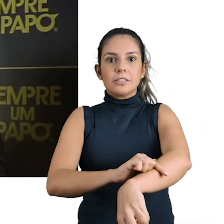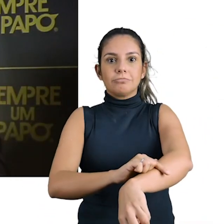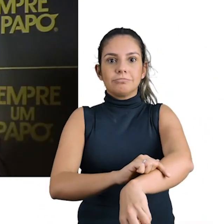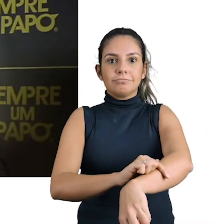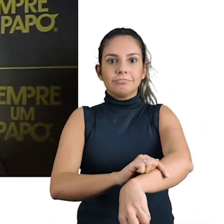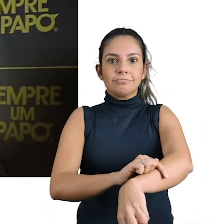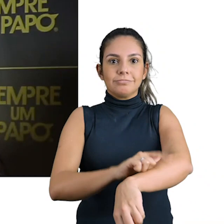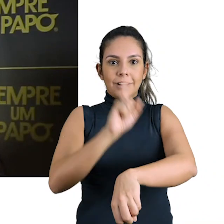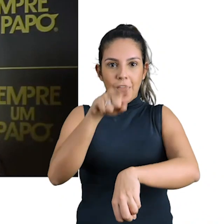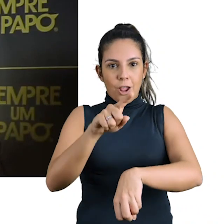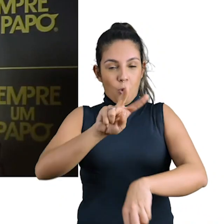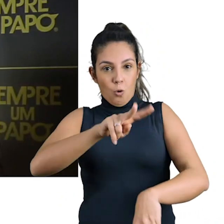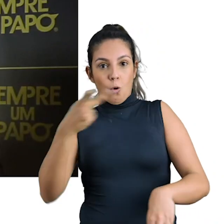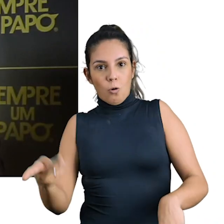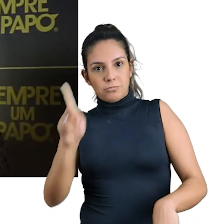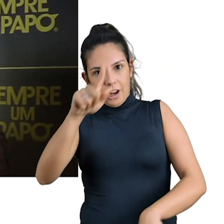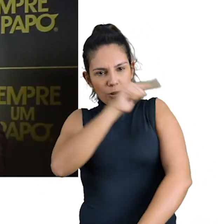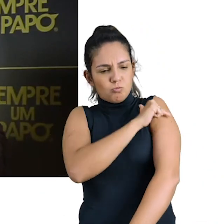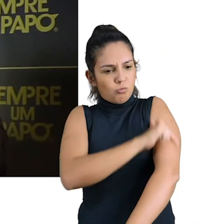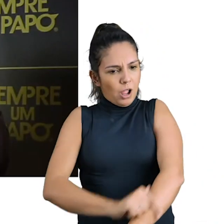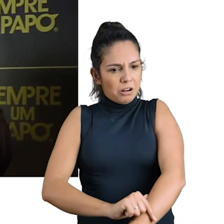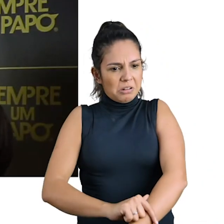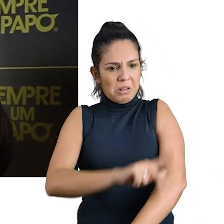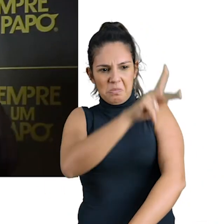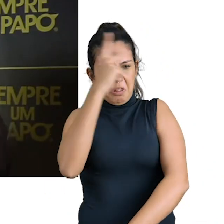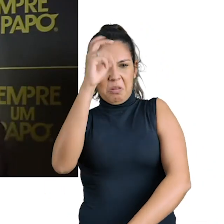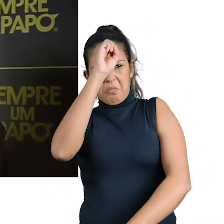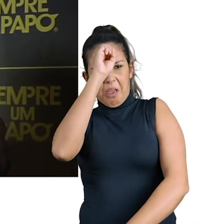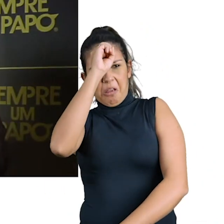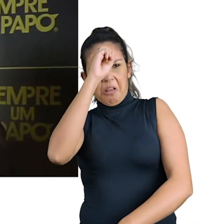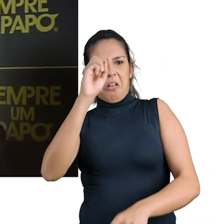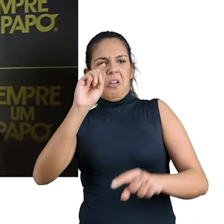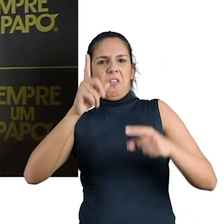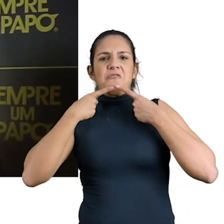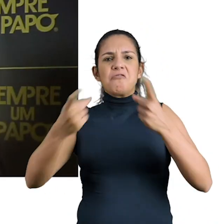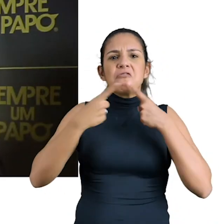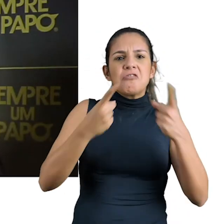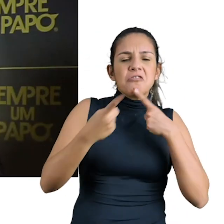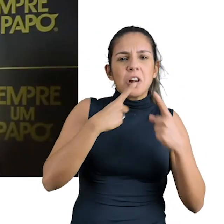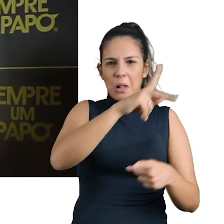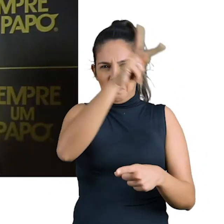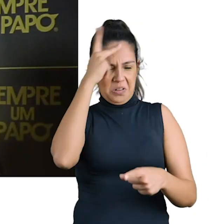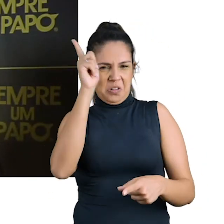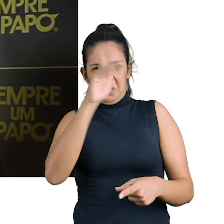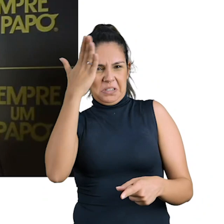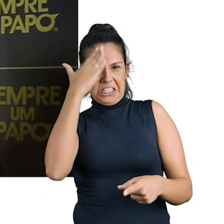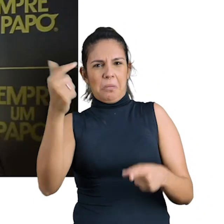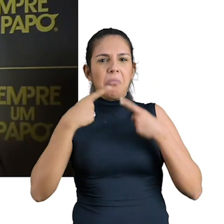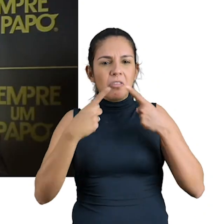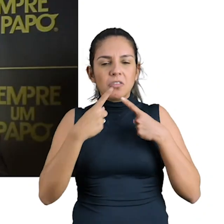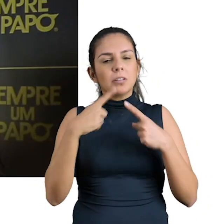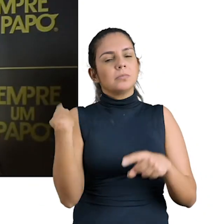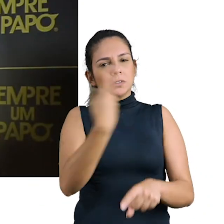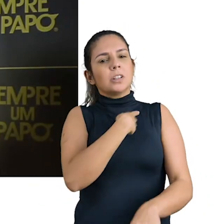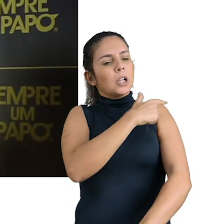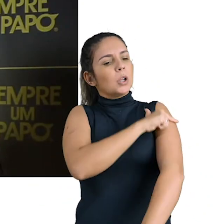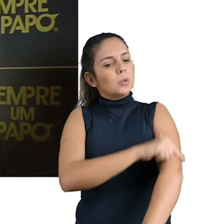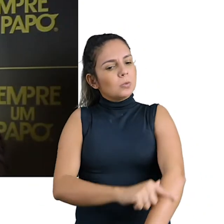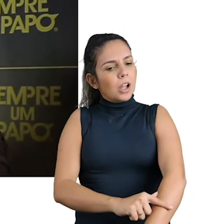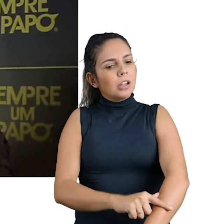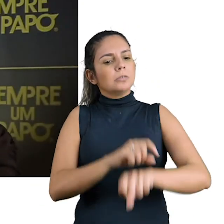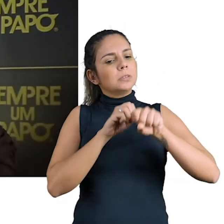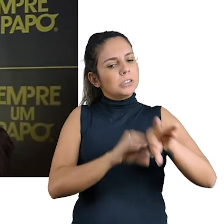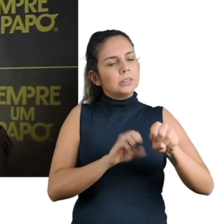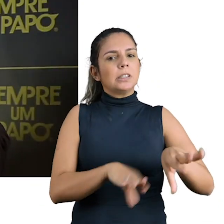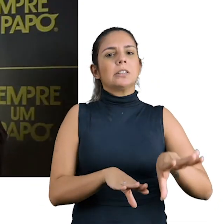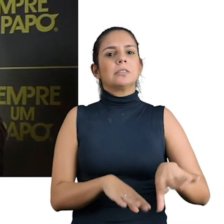é a melhor frase que a gente pode fazer. E você dá aula disso diariamente ali naquele seu cantinho no Instagram.